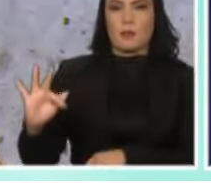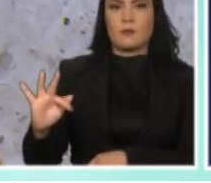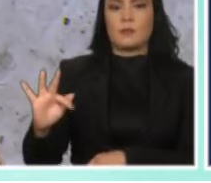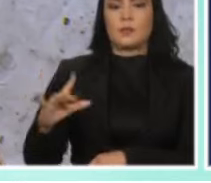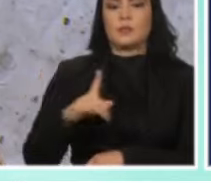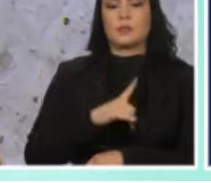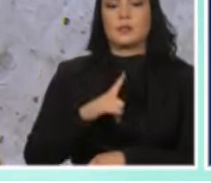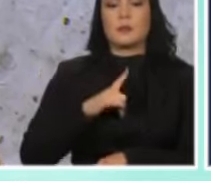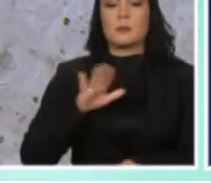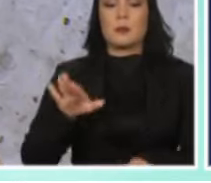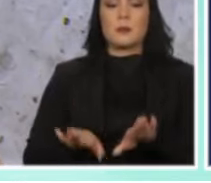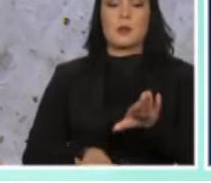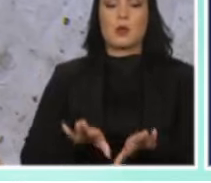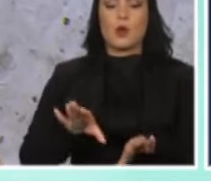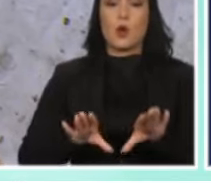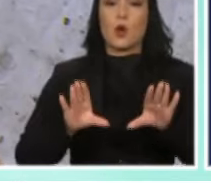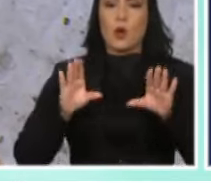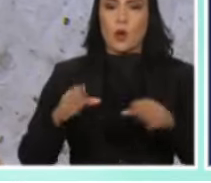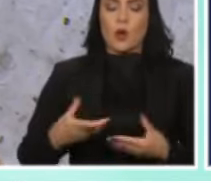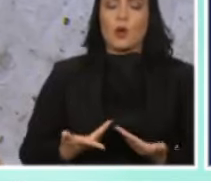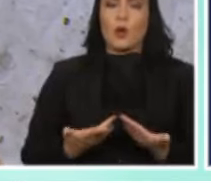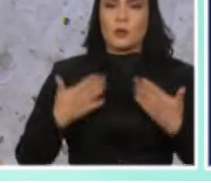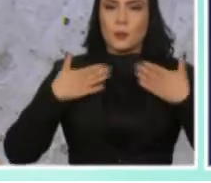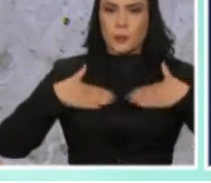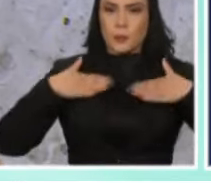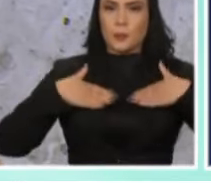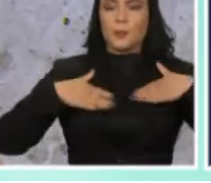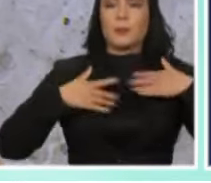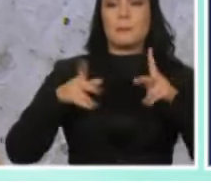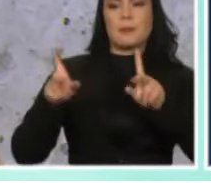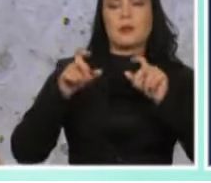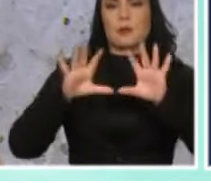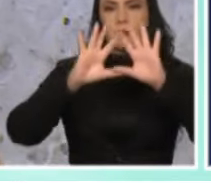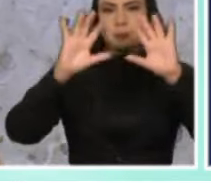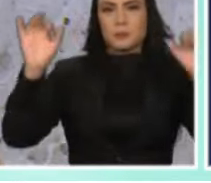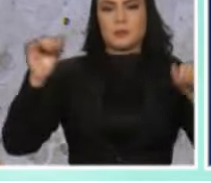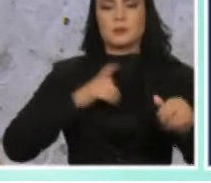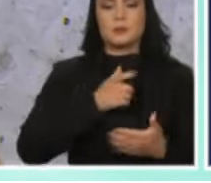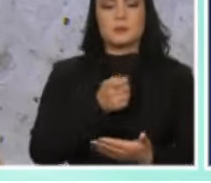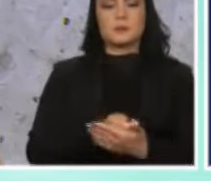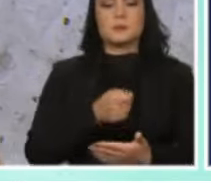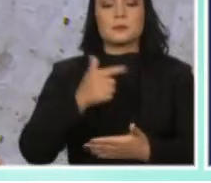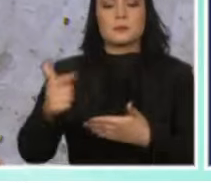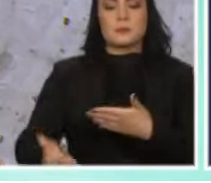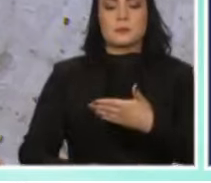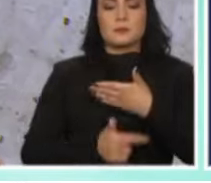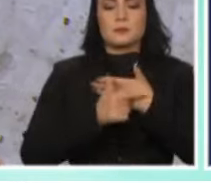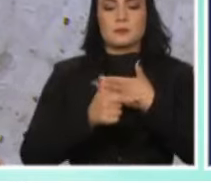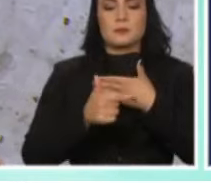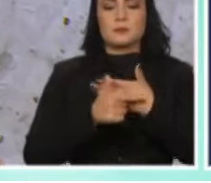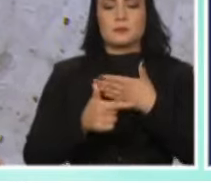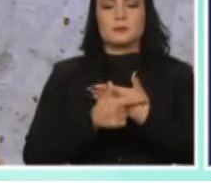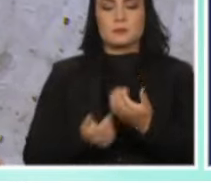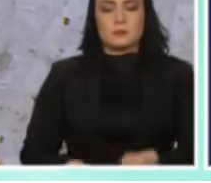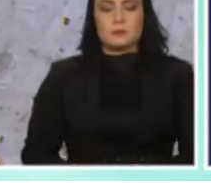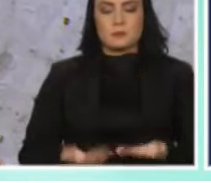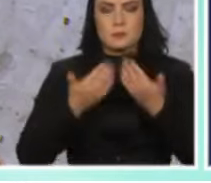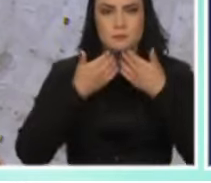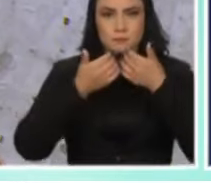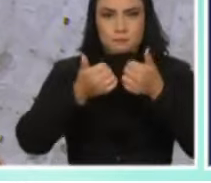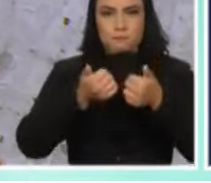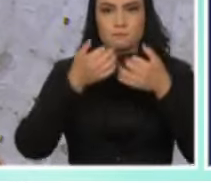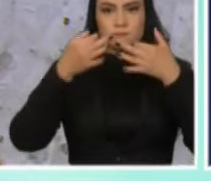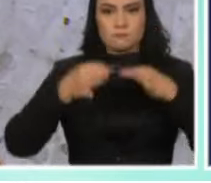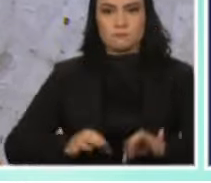eh parlamentares por decisão do ministro Dino em um primeiro momento e depois referendada unanimidade pelo Supremo